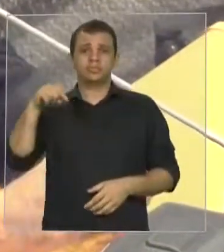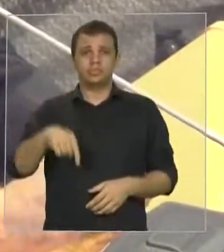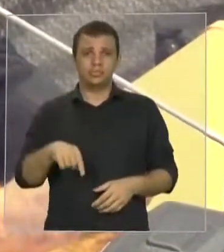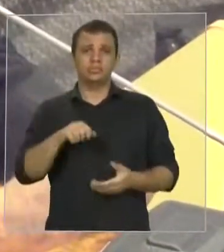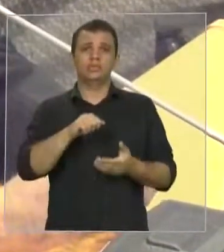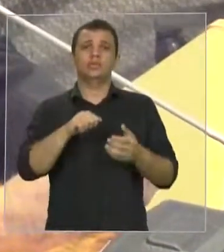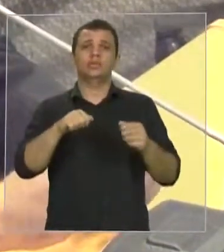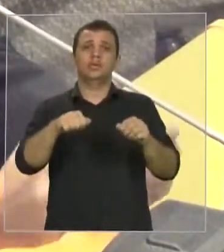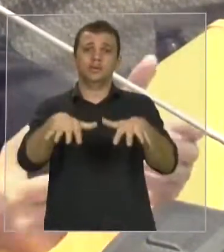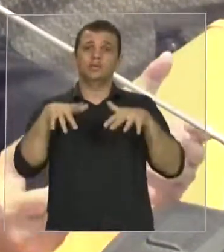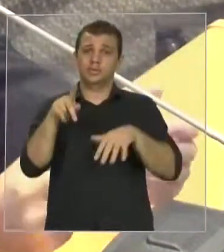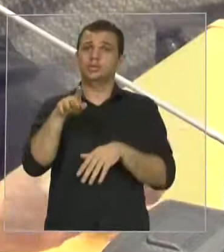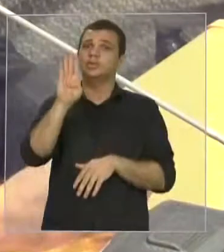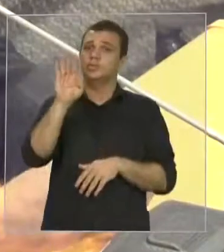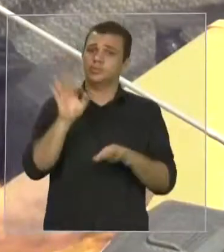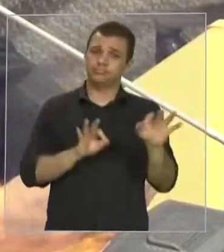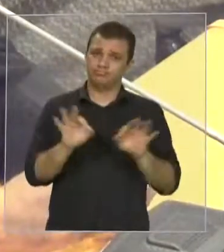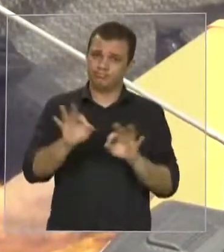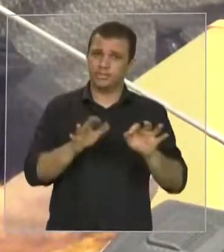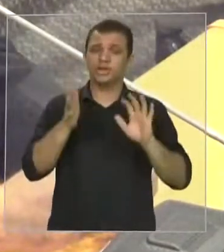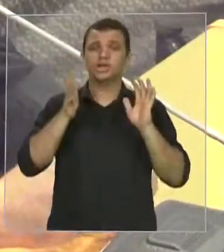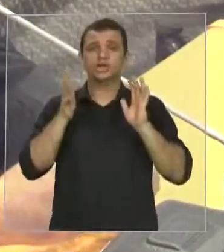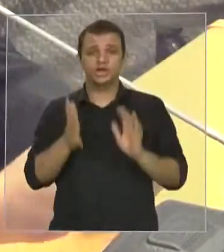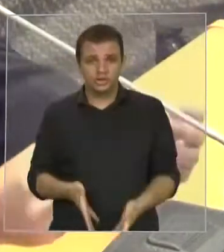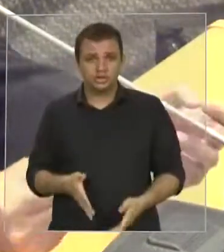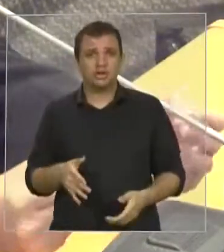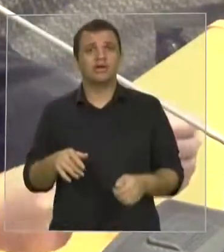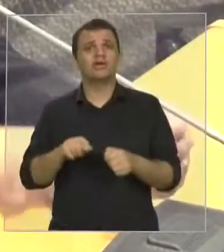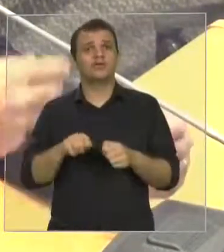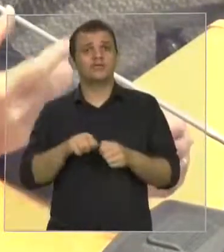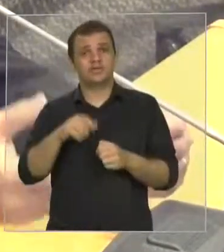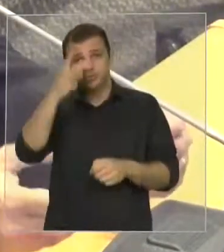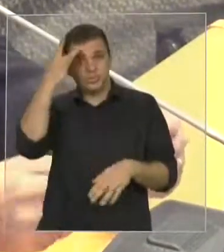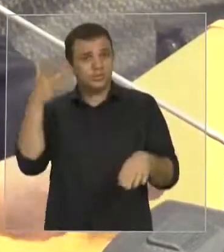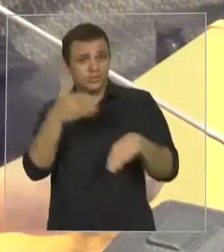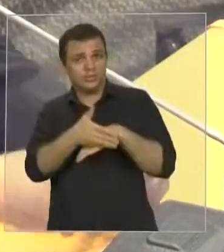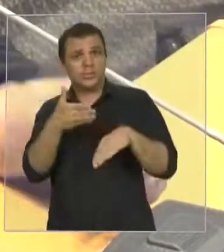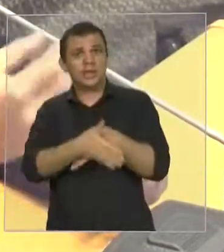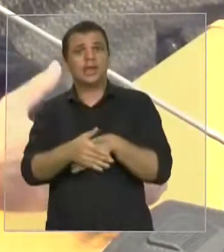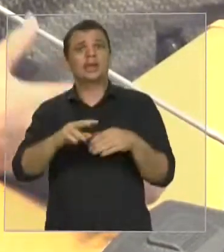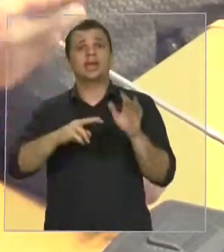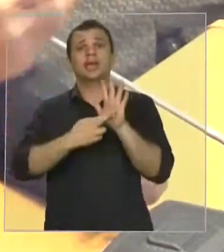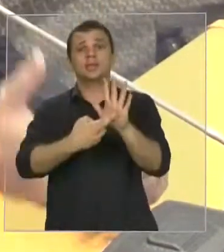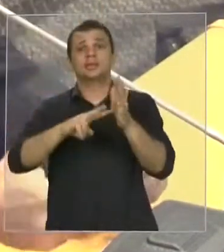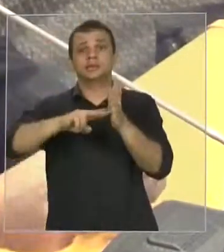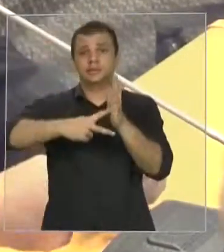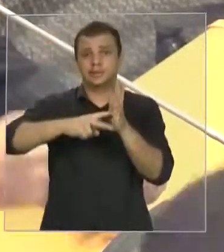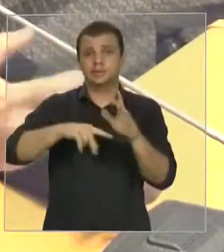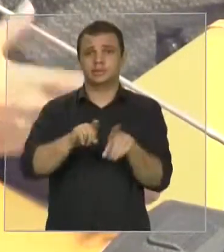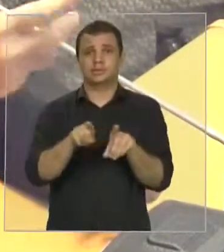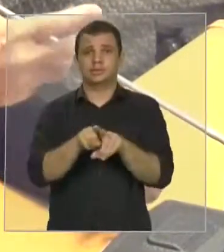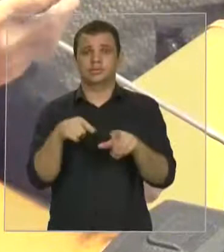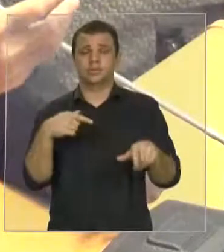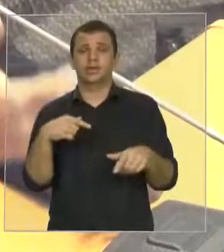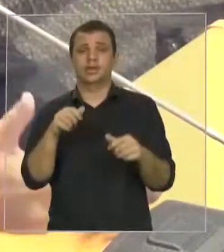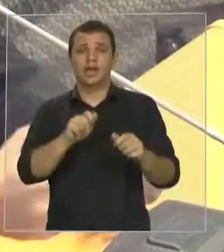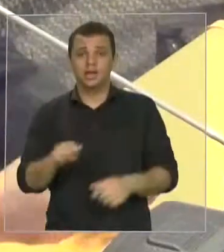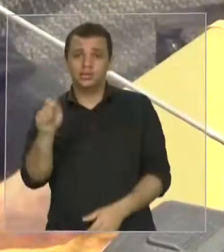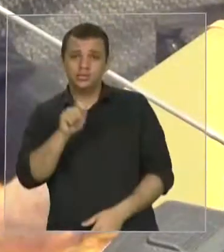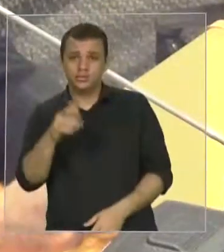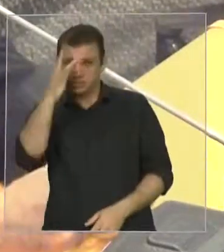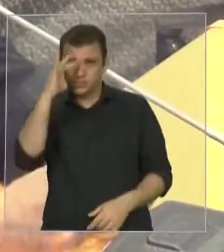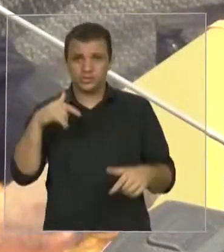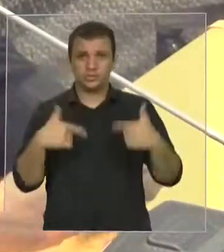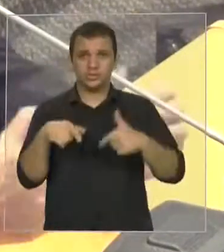com a participação significativa dos representantes de sindicatos, de associações de funcionário público, querendo debater esse